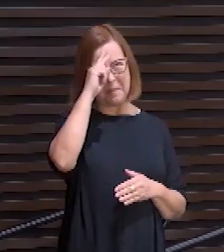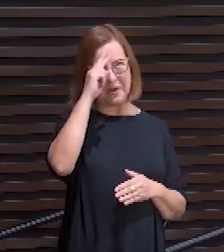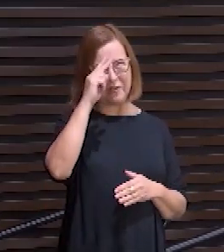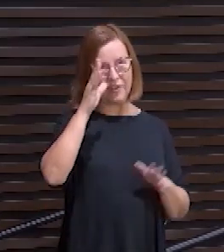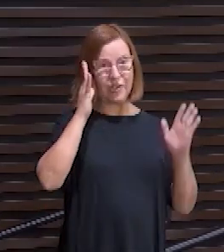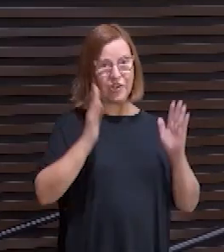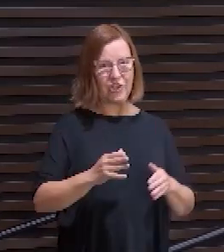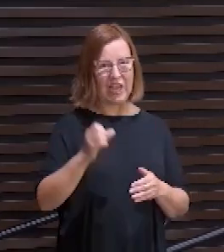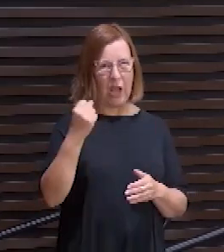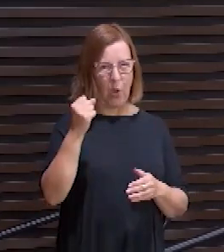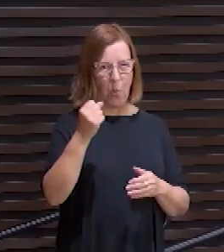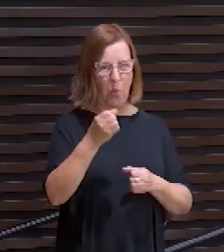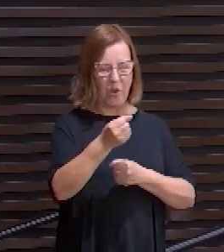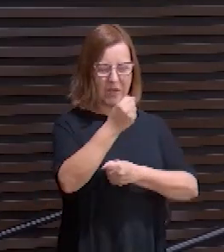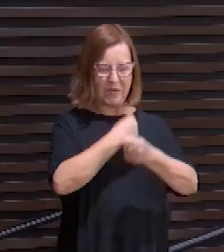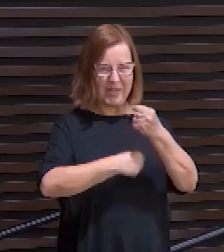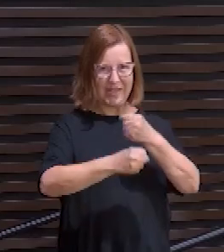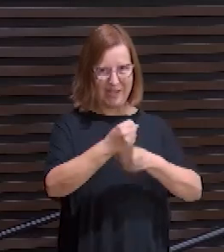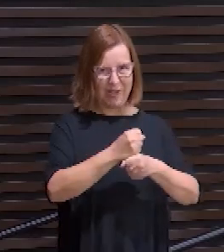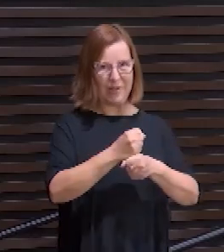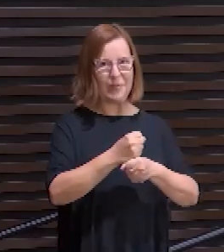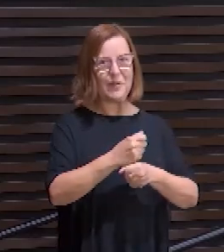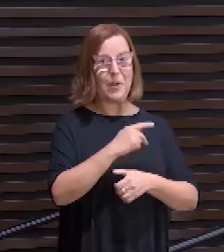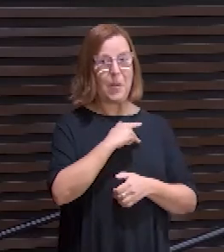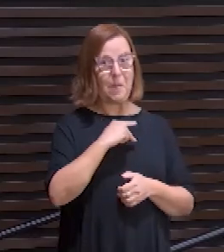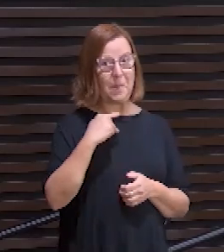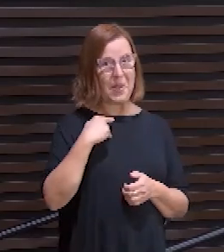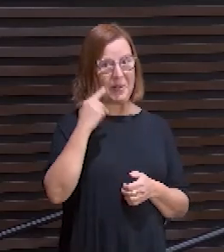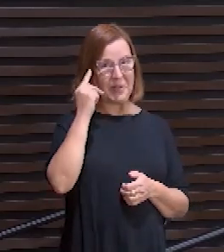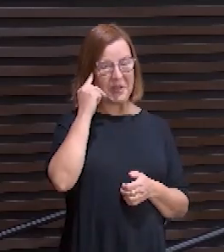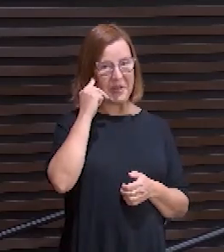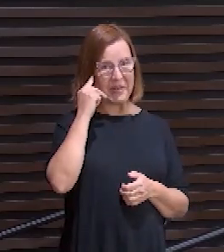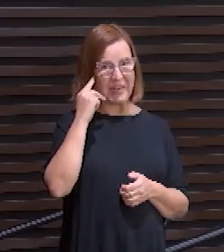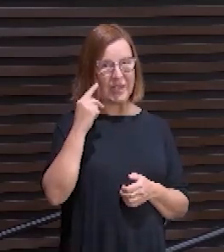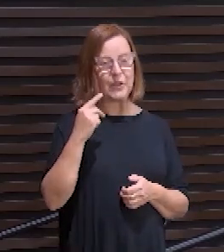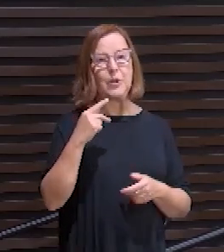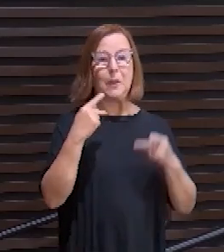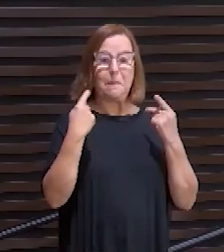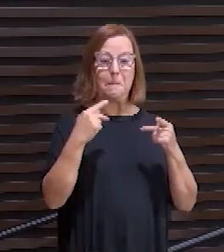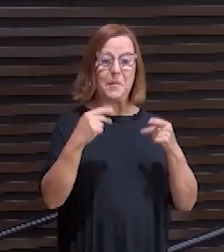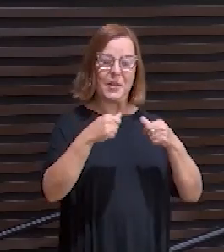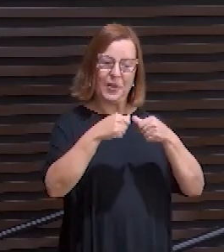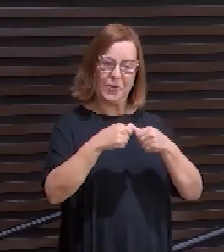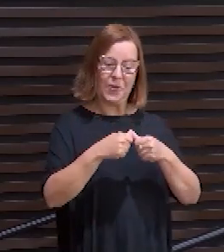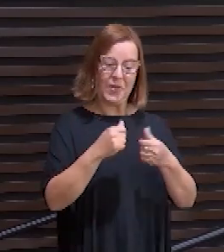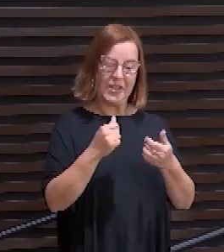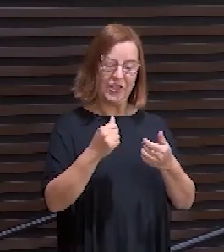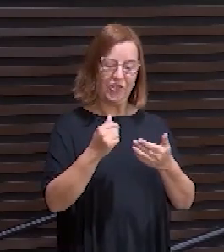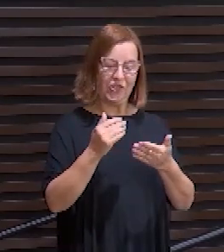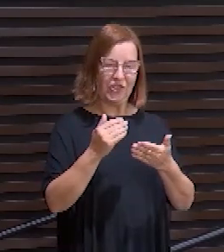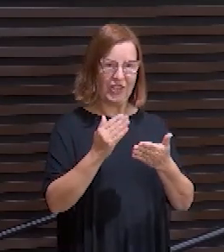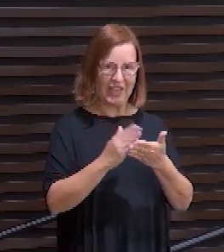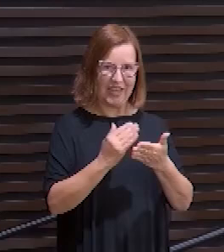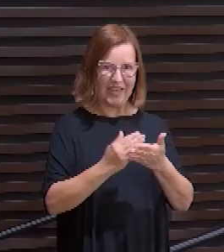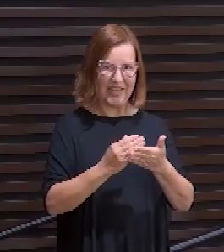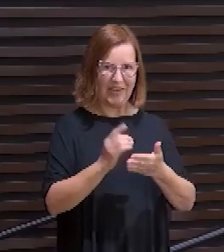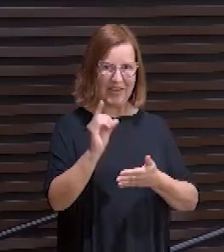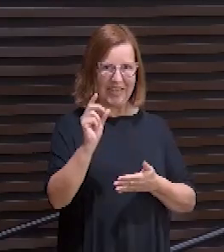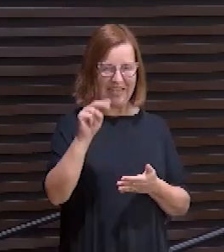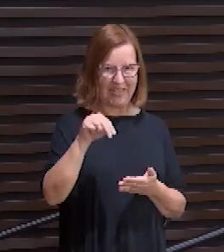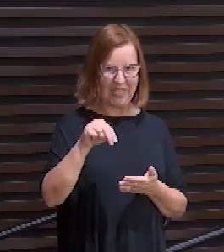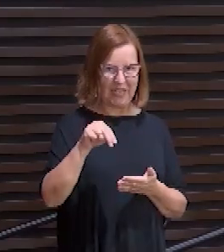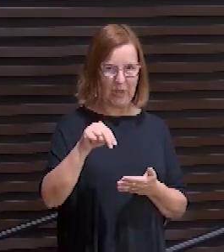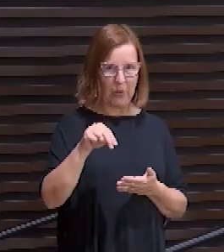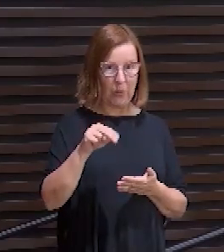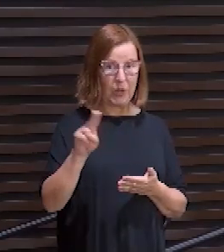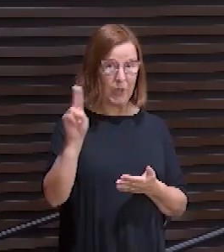Glênio expôs esse mesmo texto em 8 domingos. Então é um texto muito rico. O objetivo do pastor